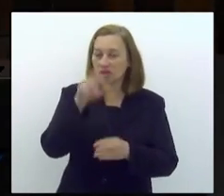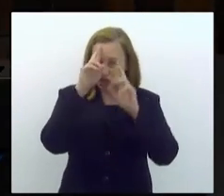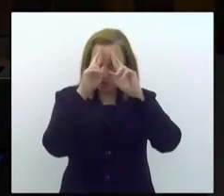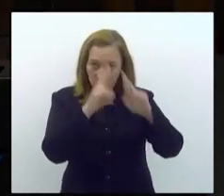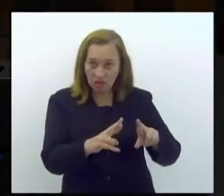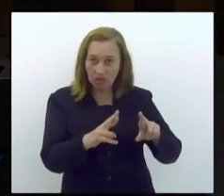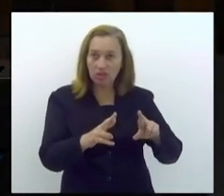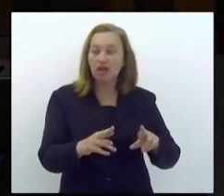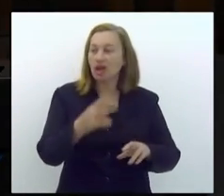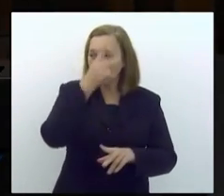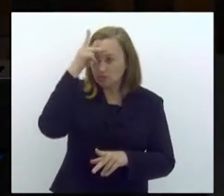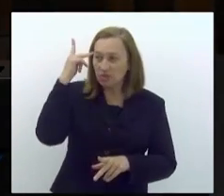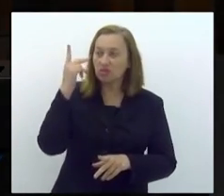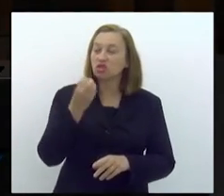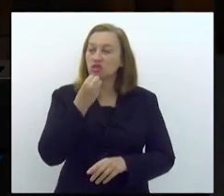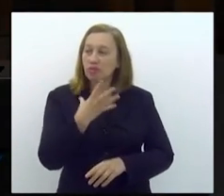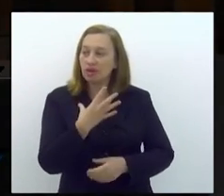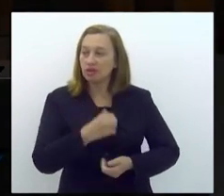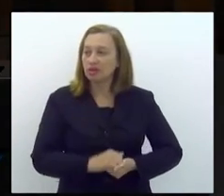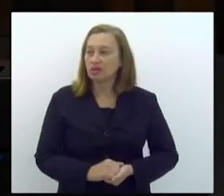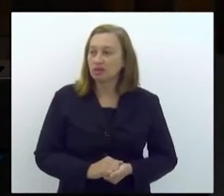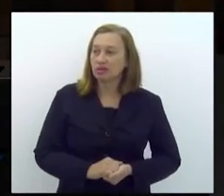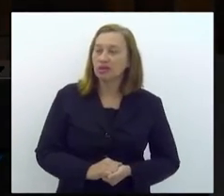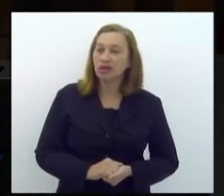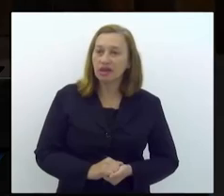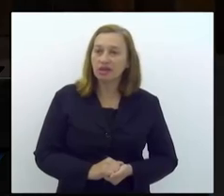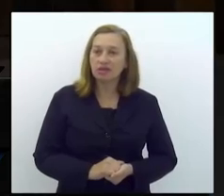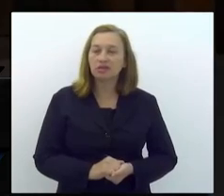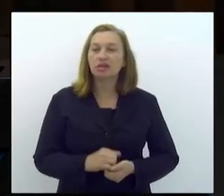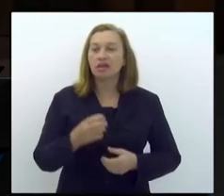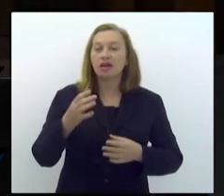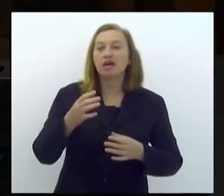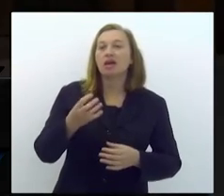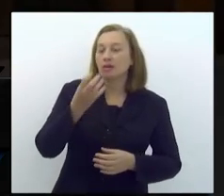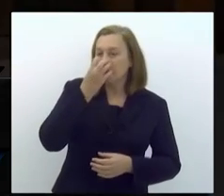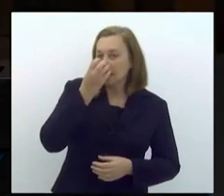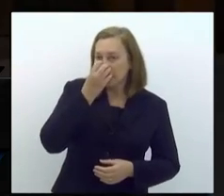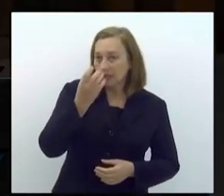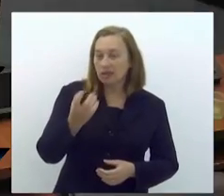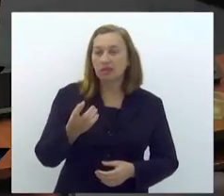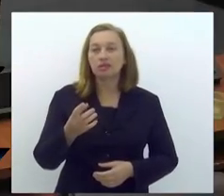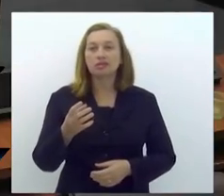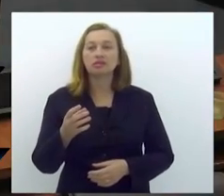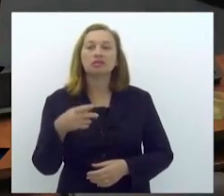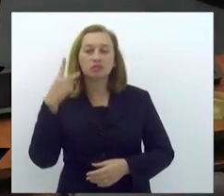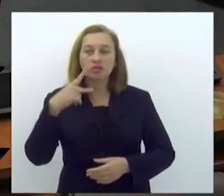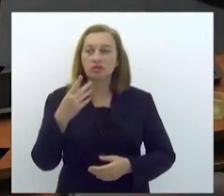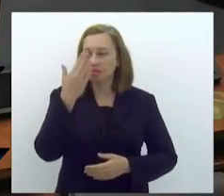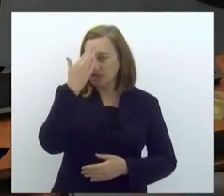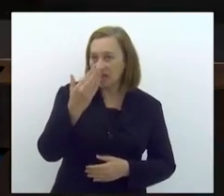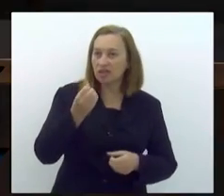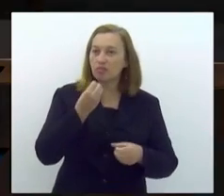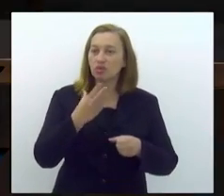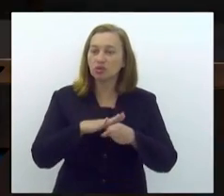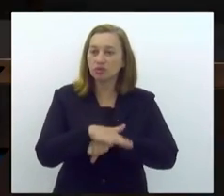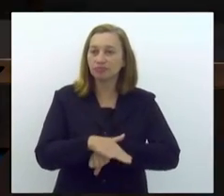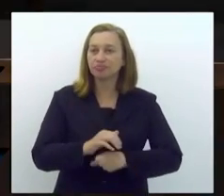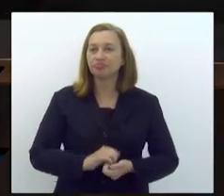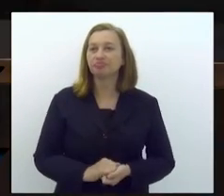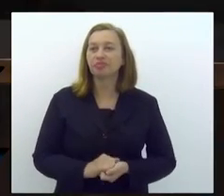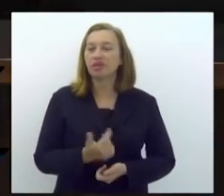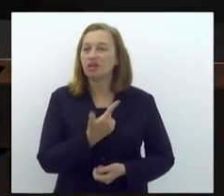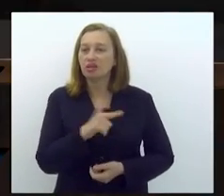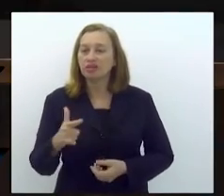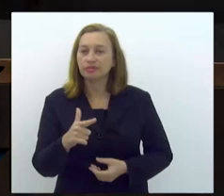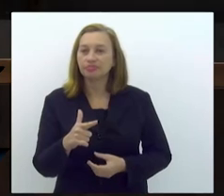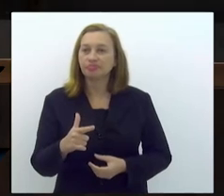principalmente as pessoas de bem que já estão de saco cheio dessa palhaçada na política muito obrigado boa noite não